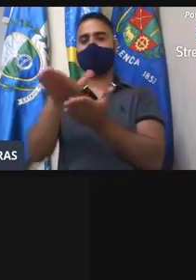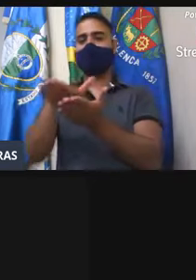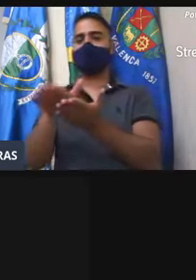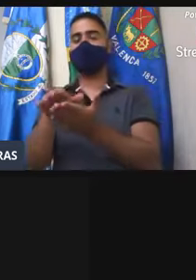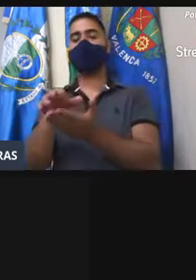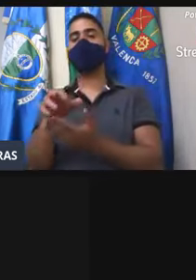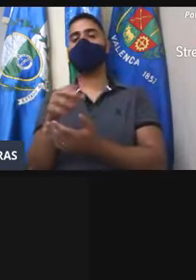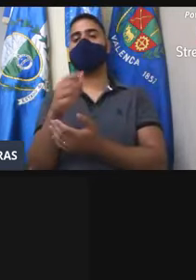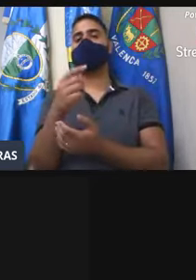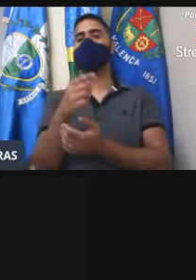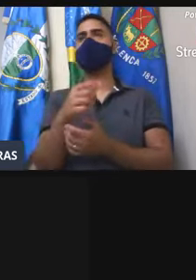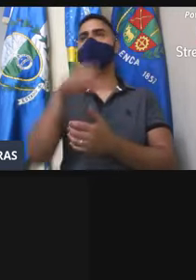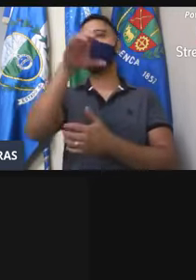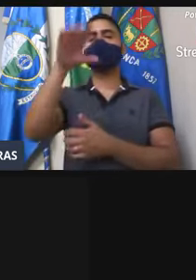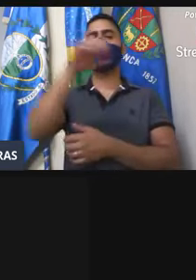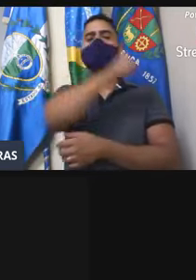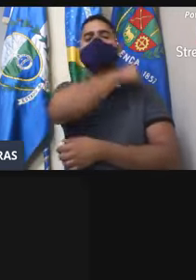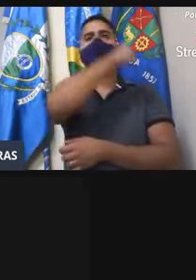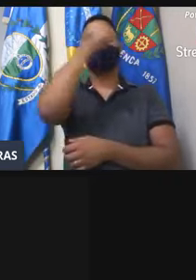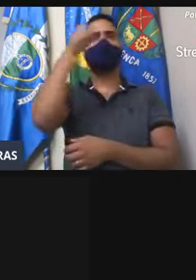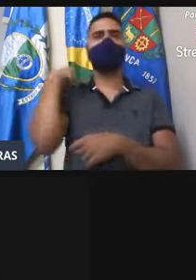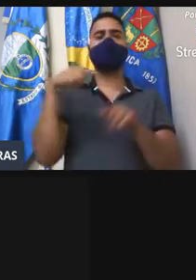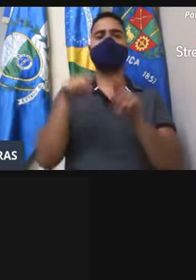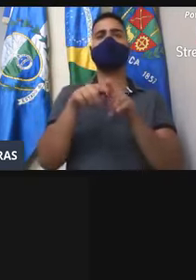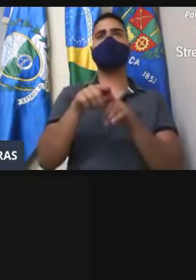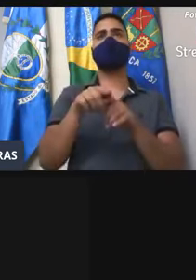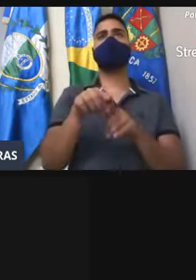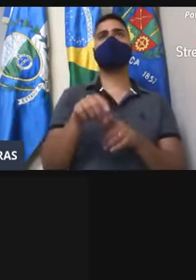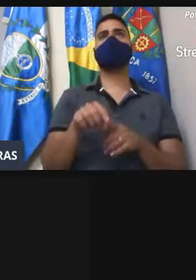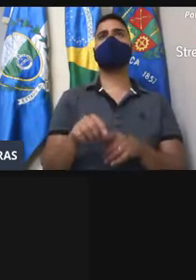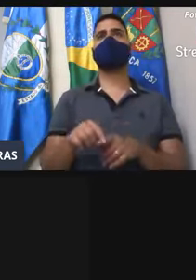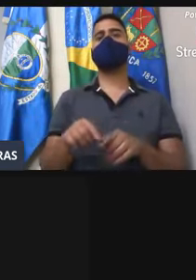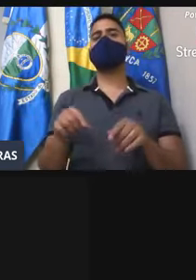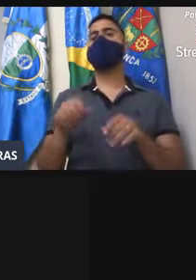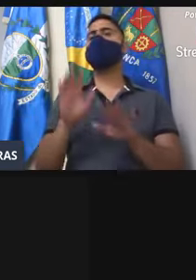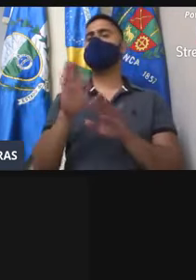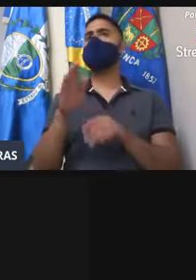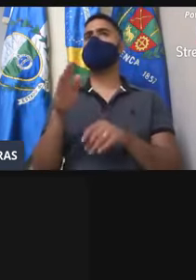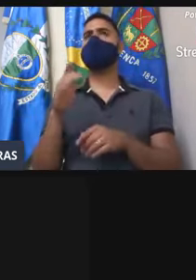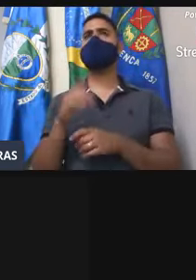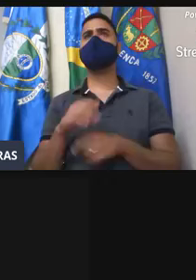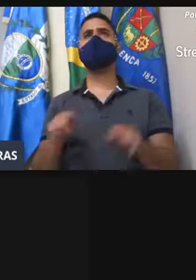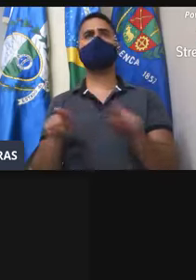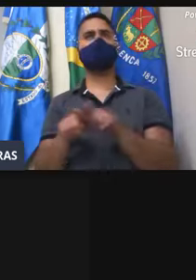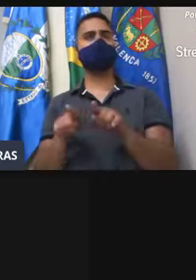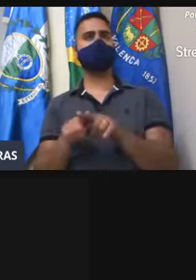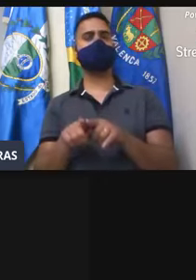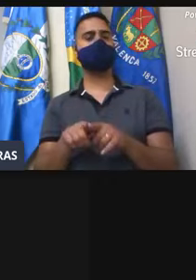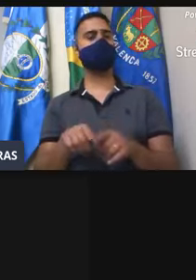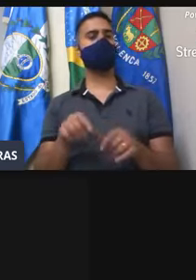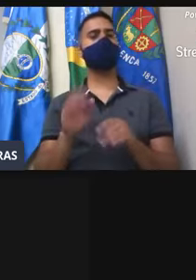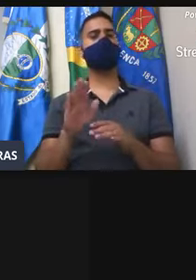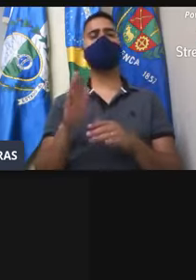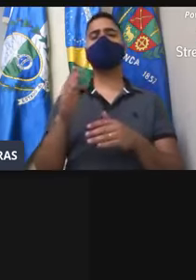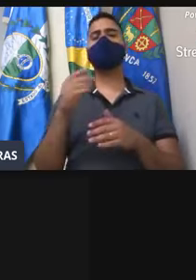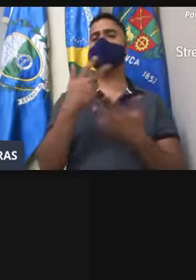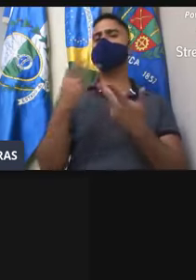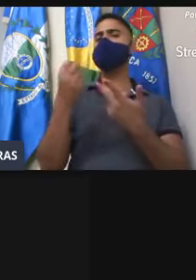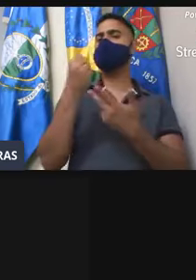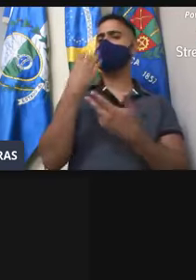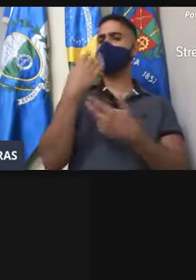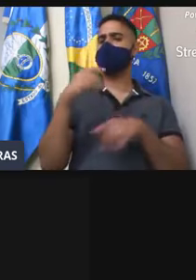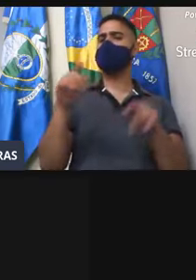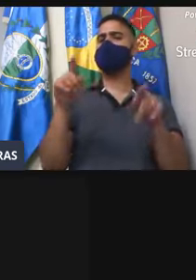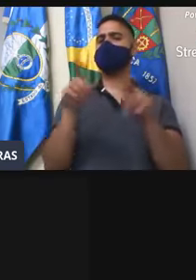153, na região lá de Santa Isabel, Serra da Beleza, e isso a gente já é gratificante a gente